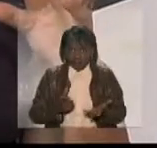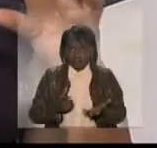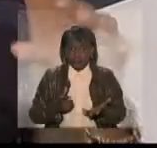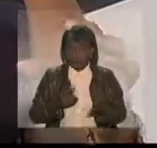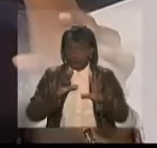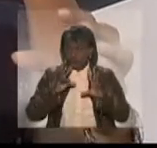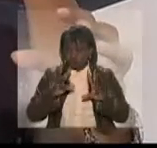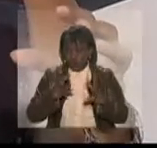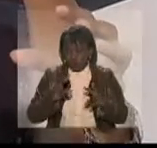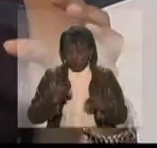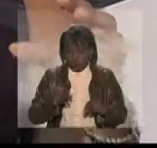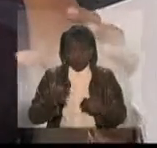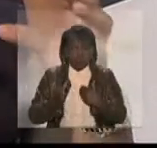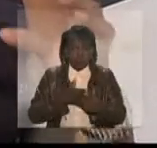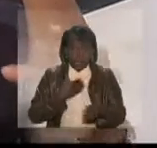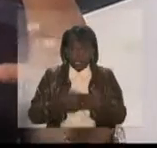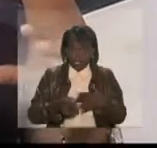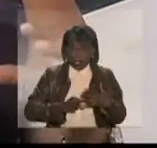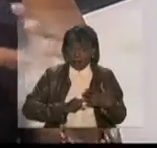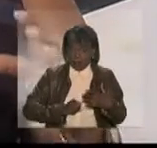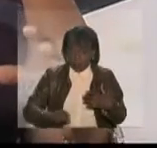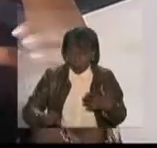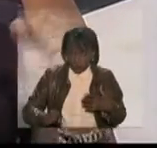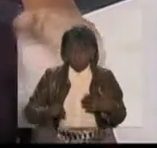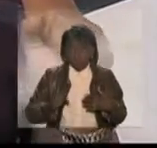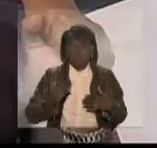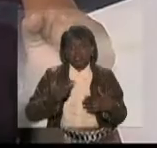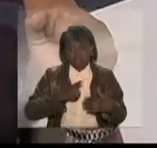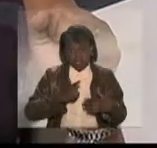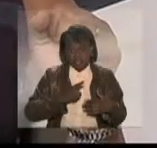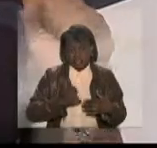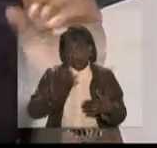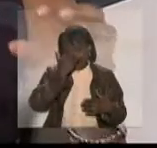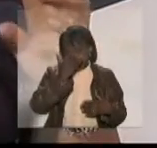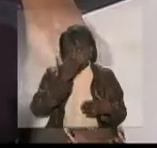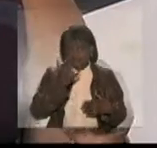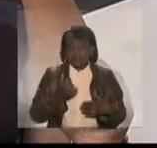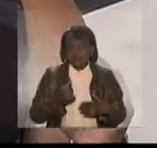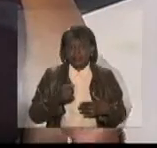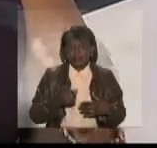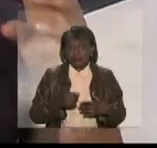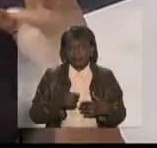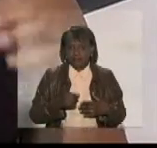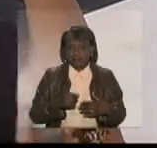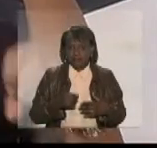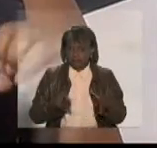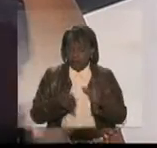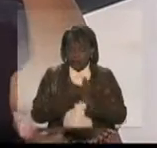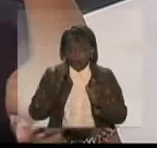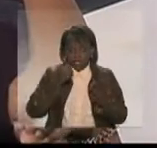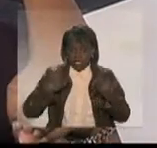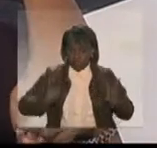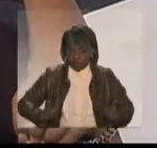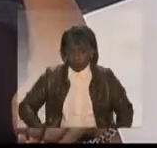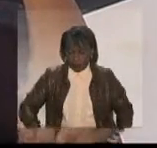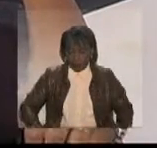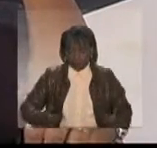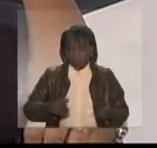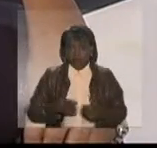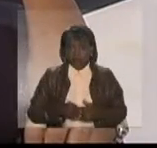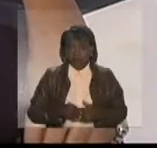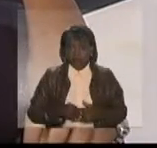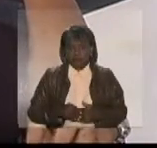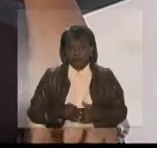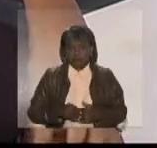o aborto, toda a prática e procedimento do aborto traz sequelas para o organismo da